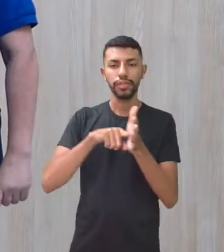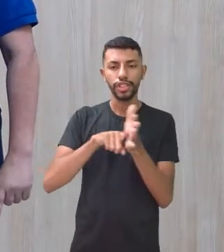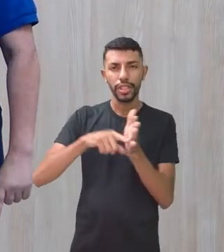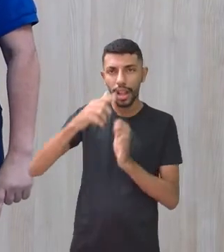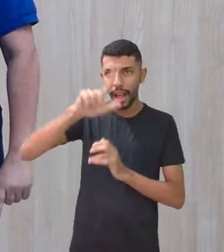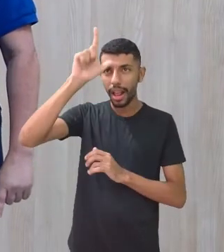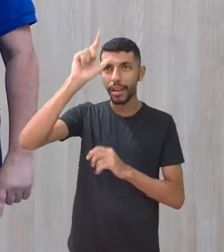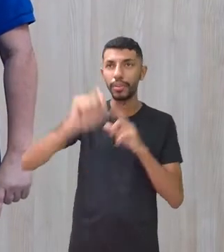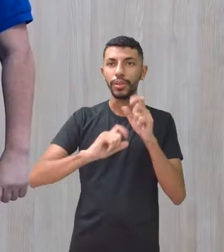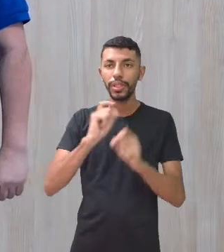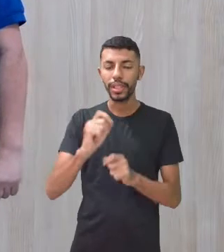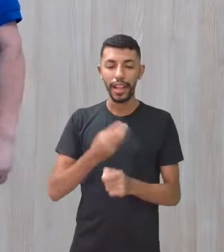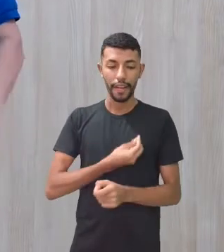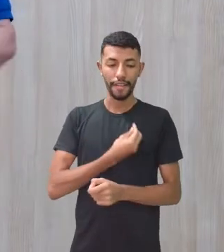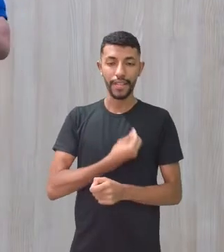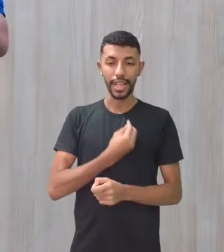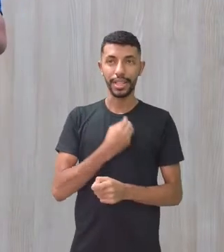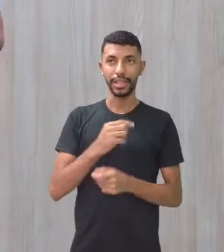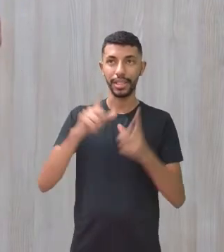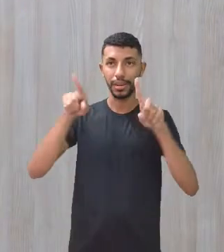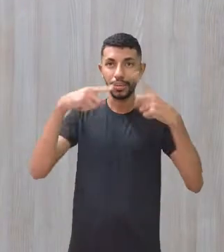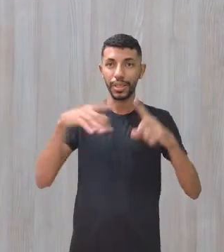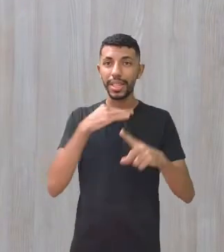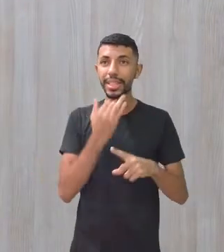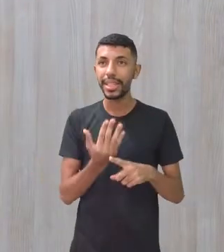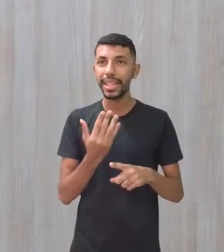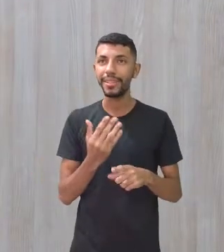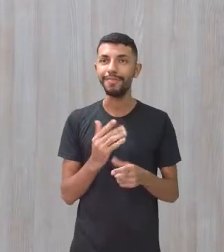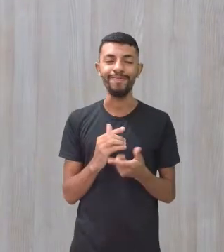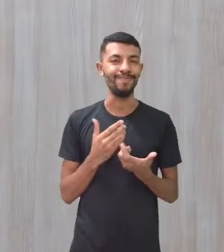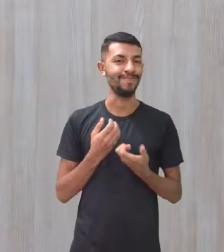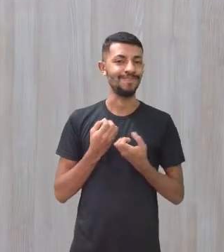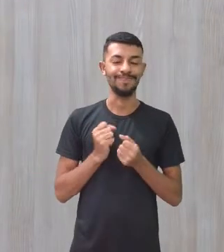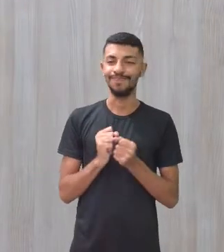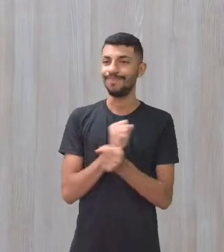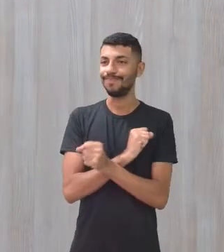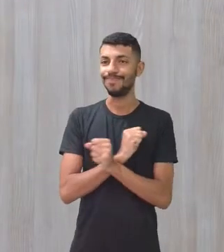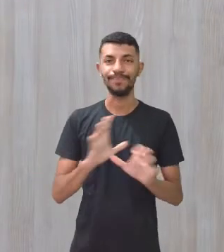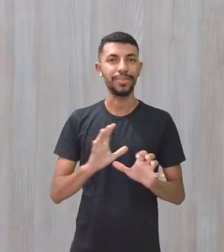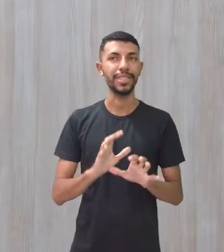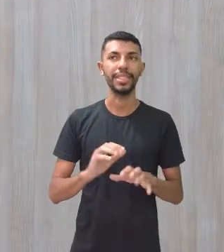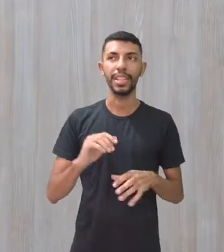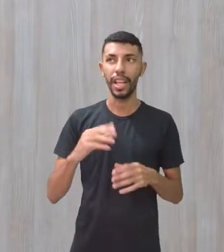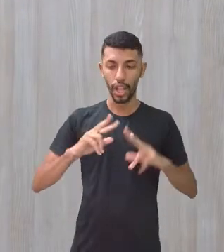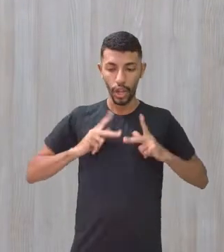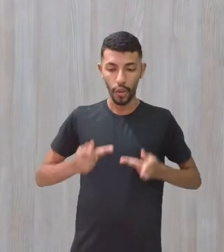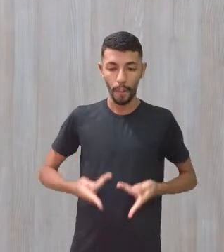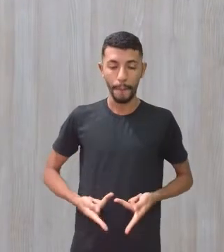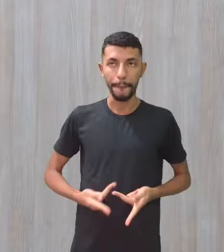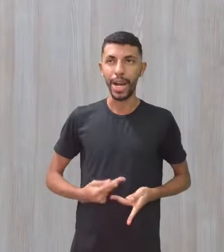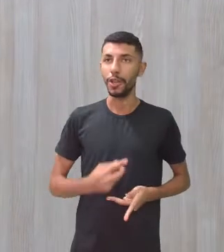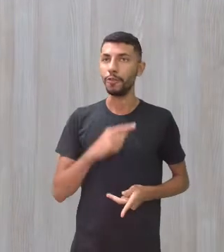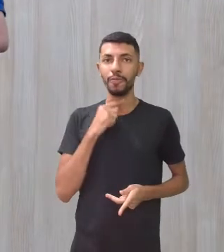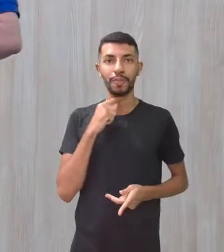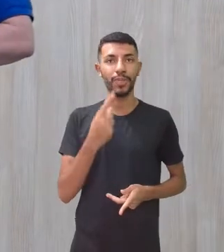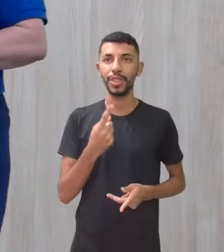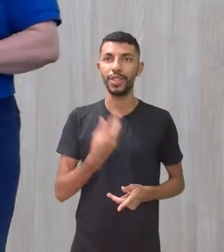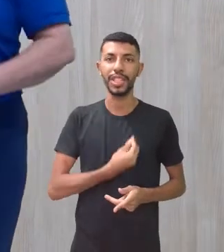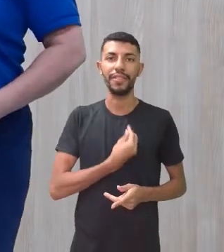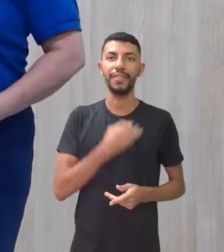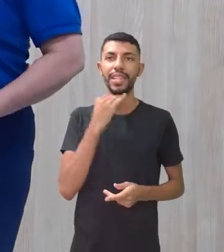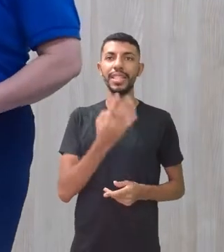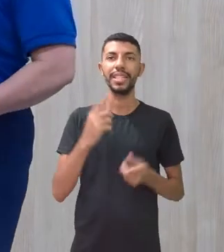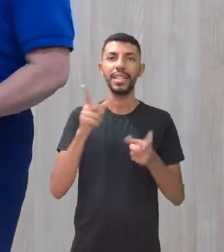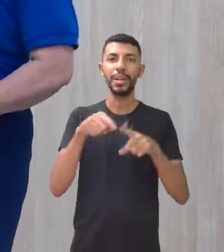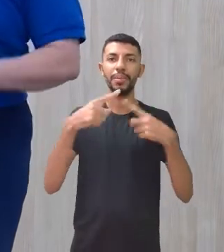é insuportável e que o ser humano não existiria se não tivesse música. Vê que interessante isso, né? E é verdade. Pois é,